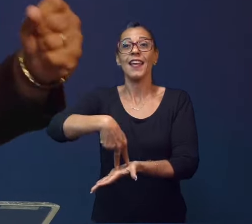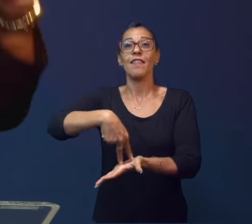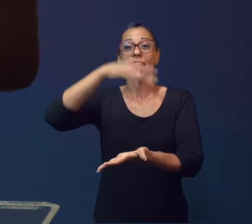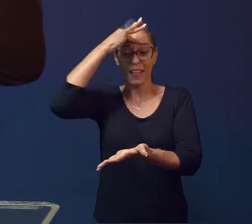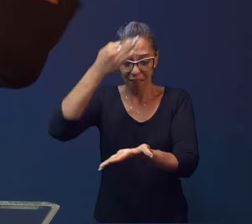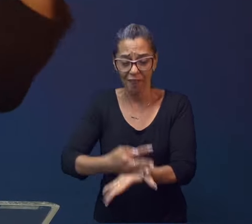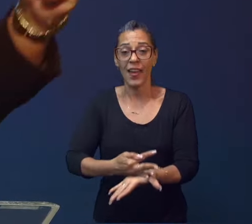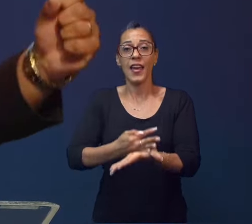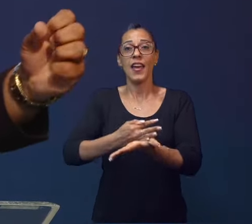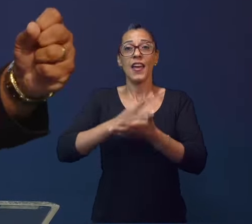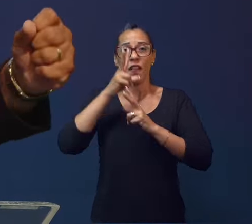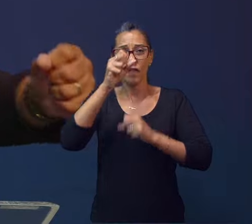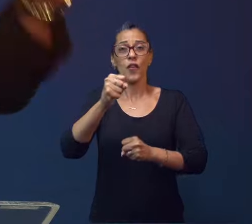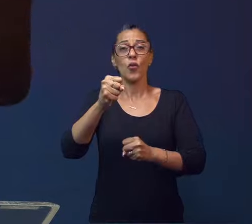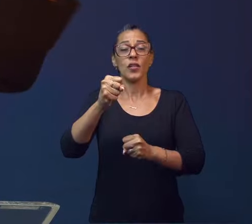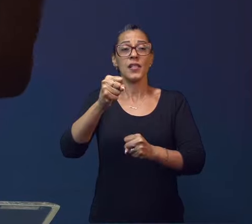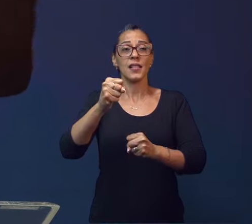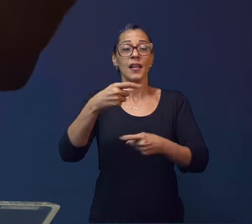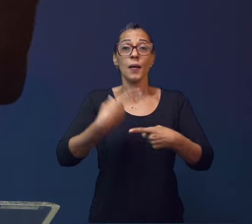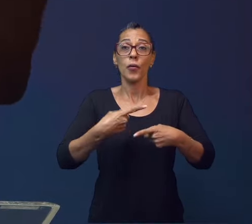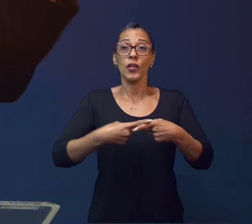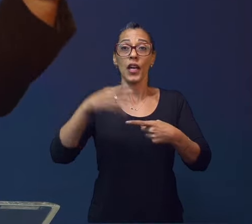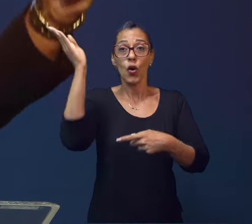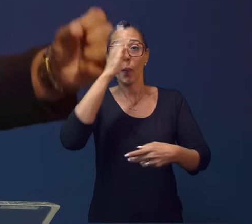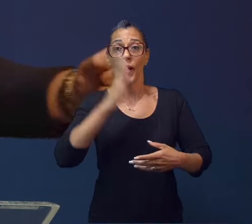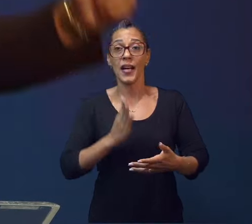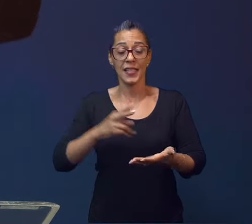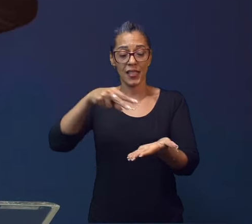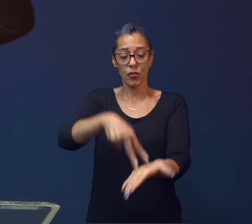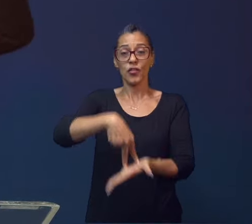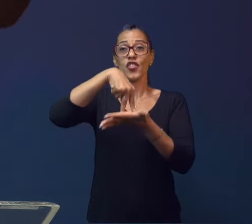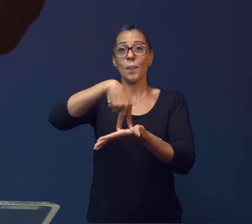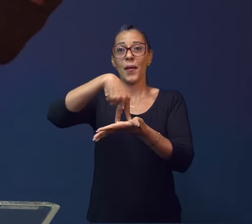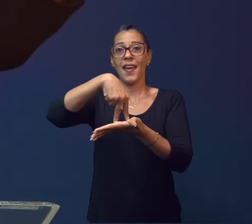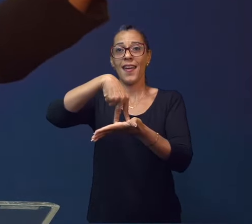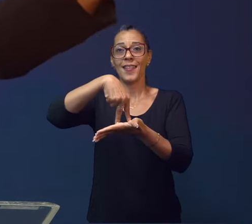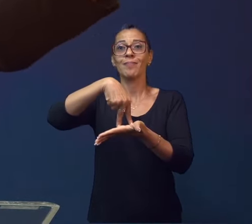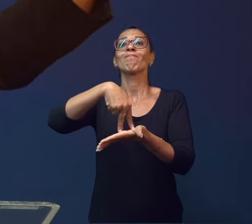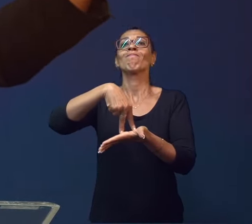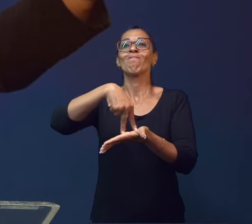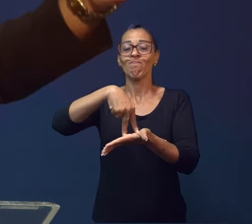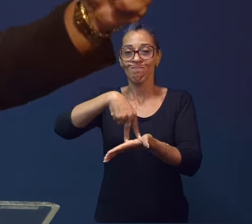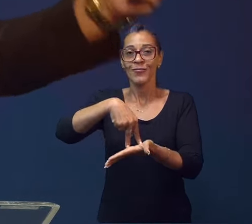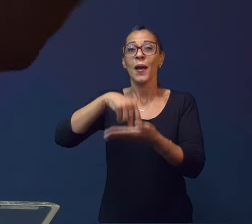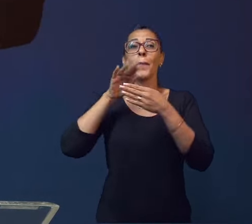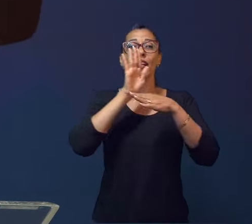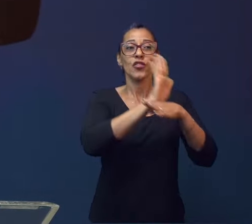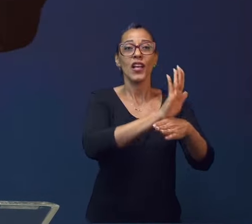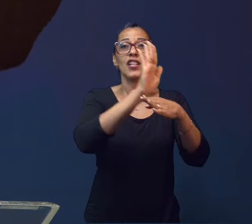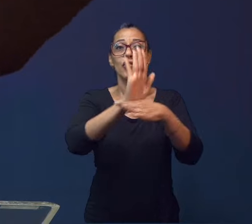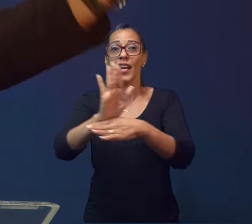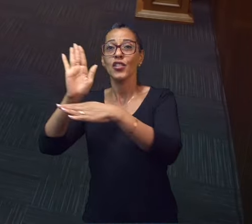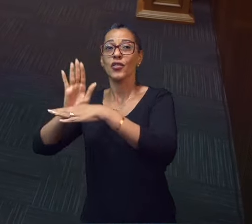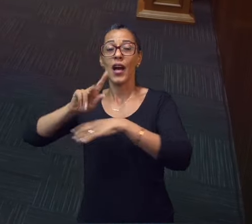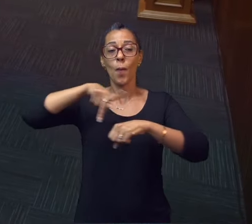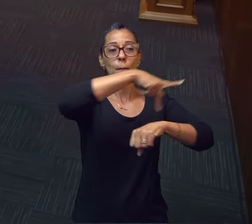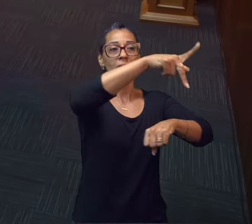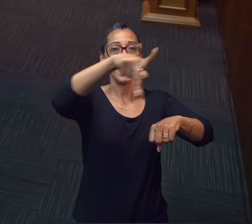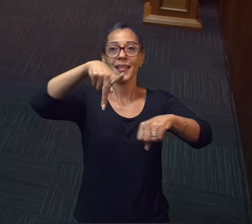o Brasil vai ficar de pé porque a igreja se Levanta para levantar uma nação ele é para